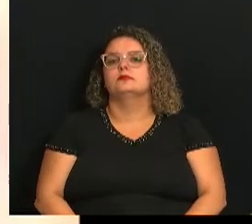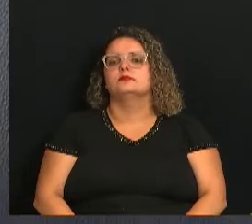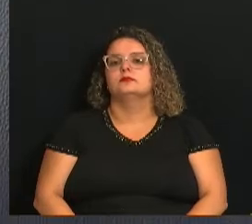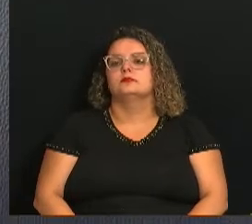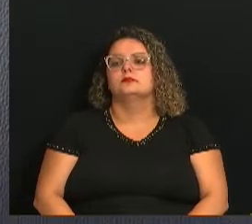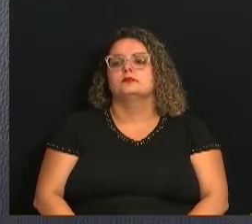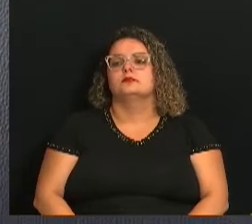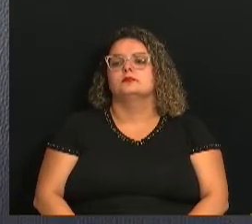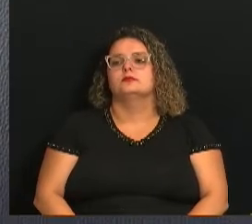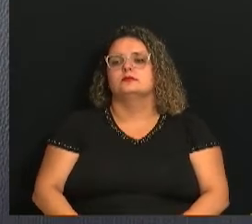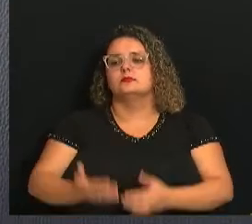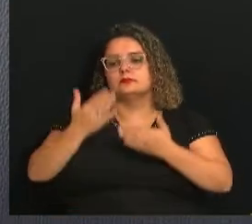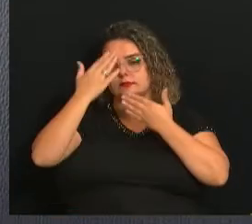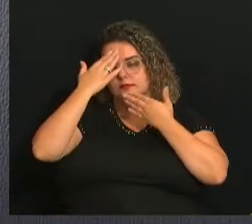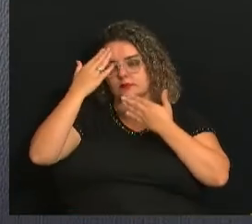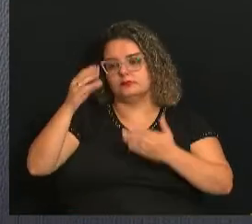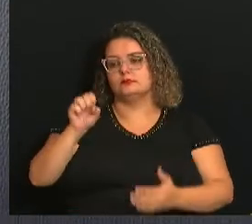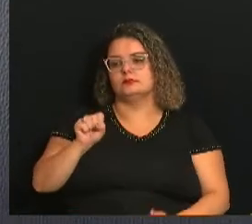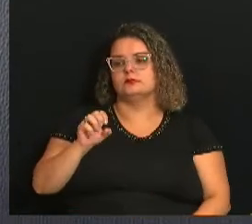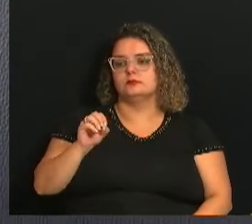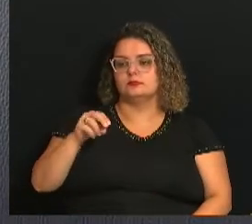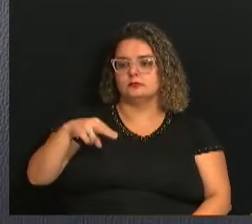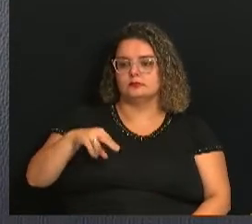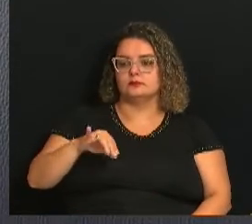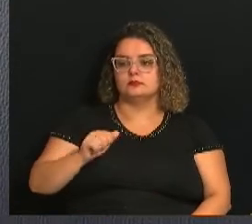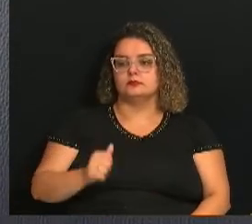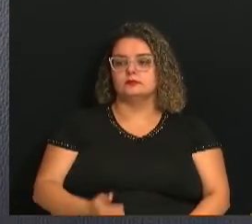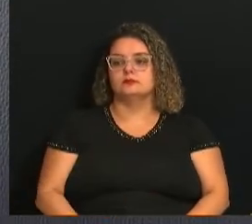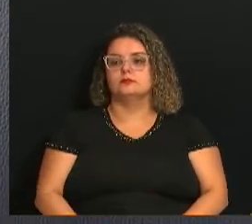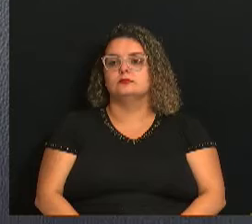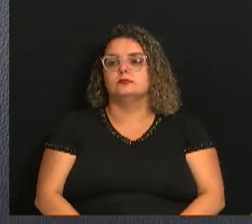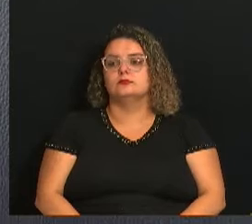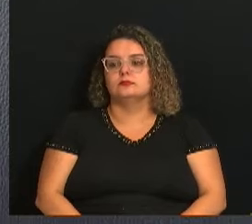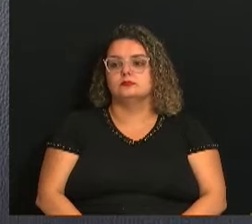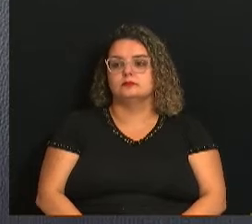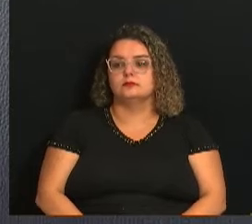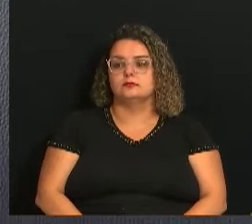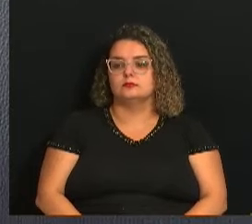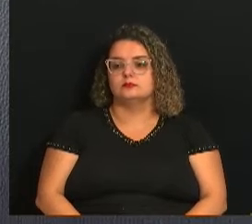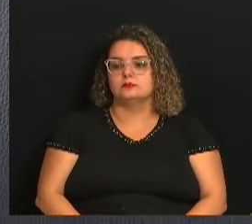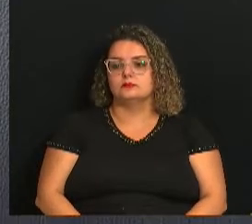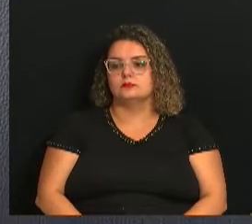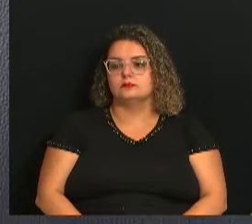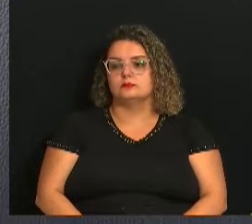Obrigada, Sônia. Bom, eu fiz